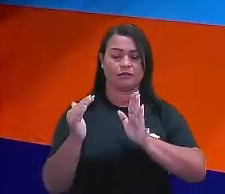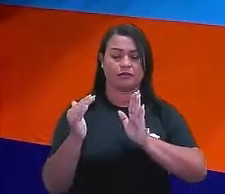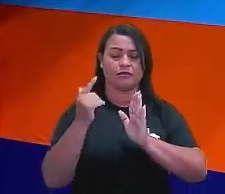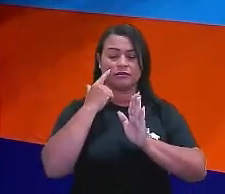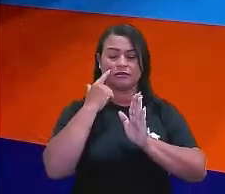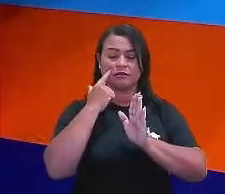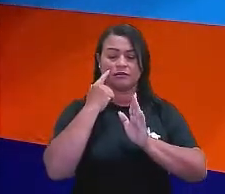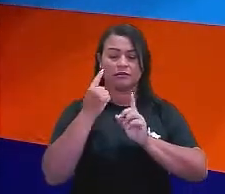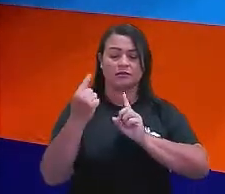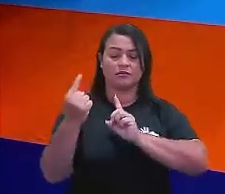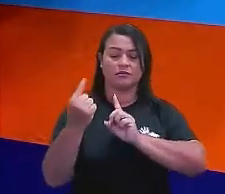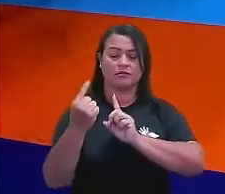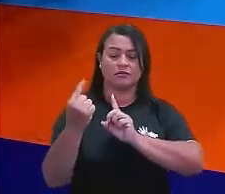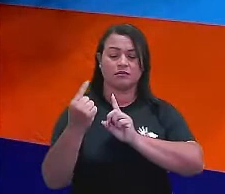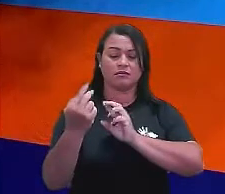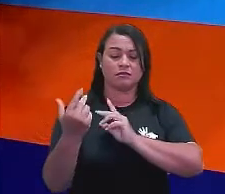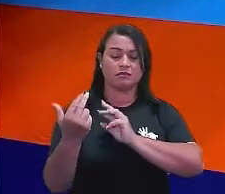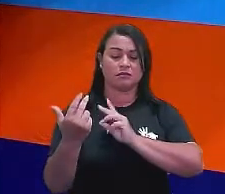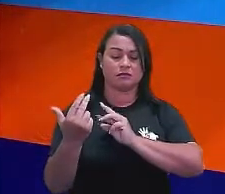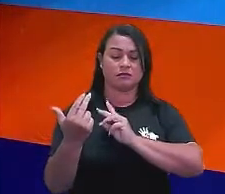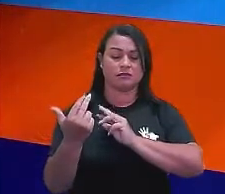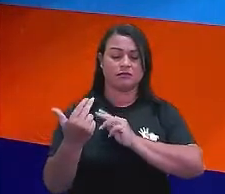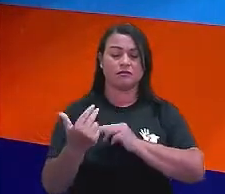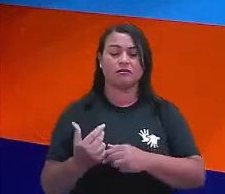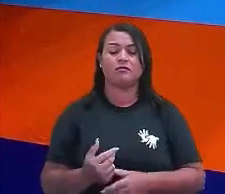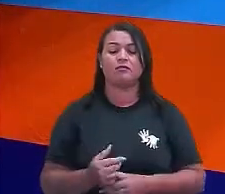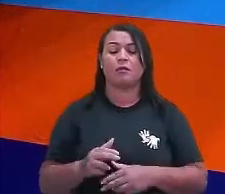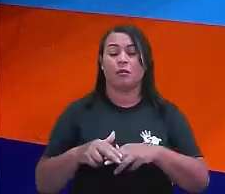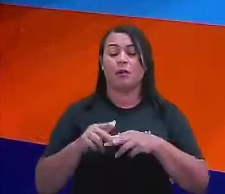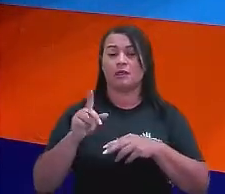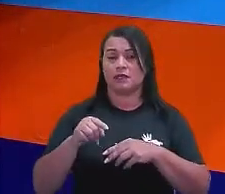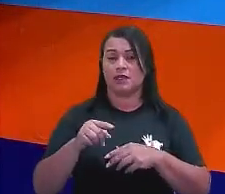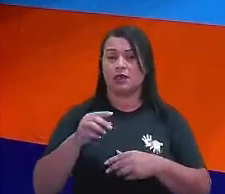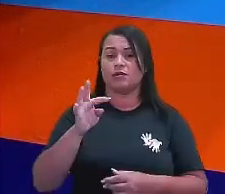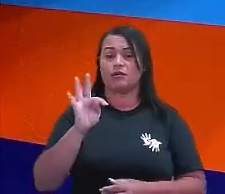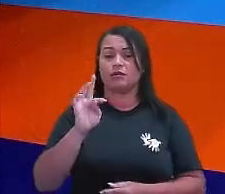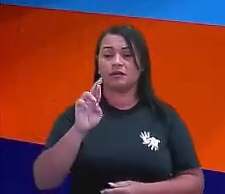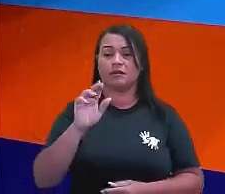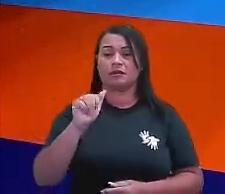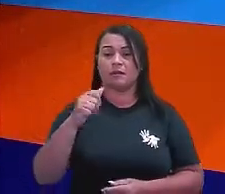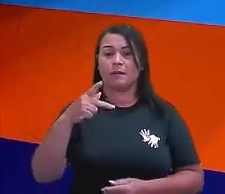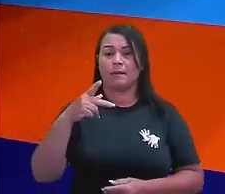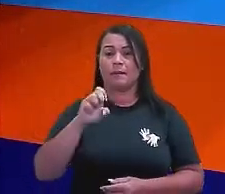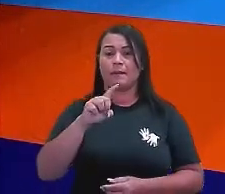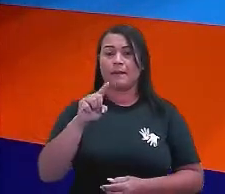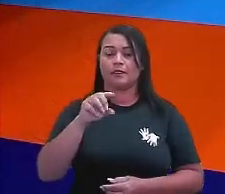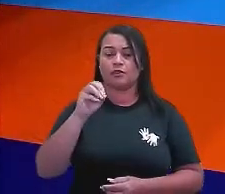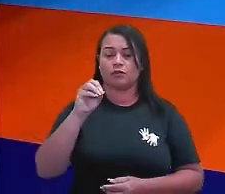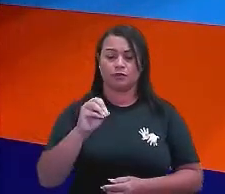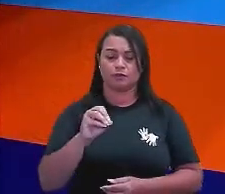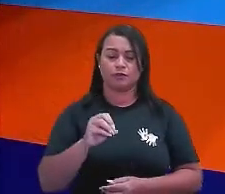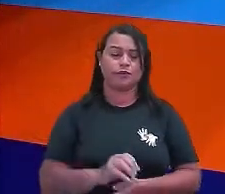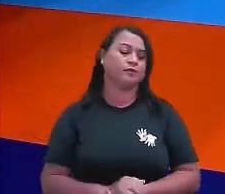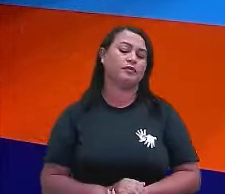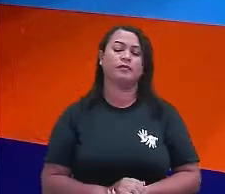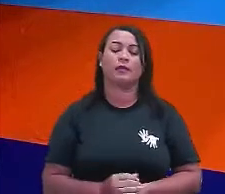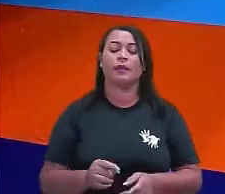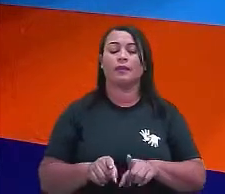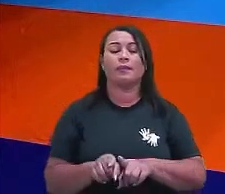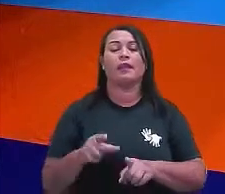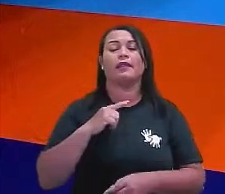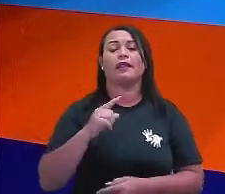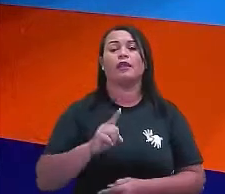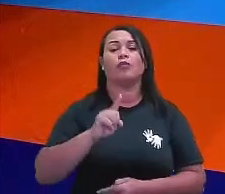paralelo a esse. Então, por isso que esse daqui é um trapézio, tá? Ó, e o